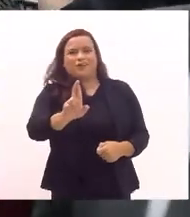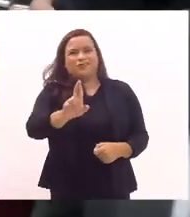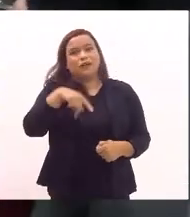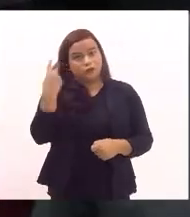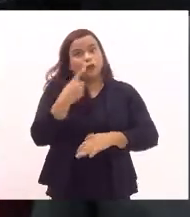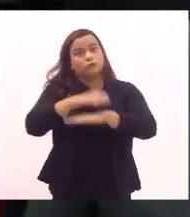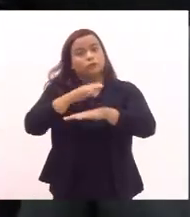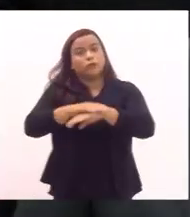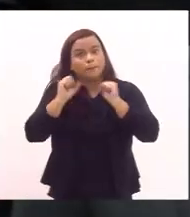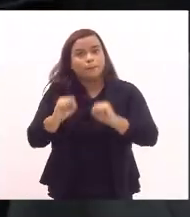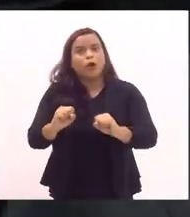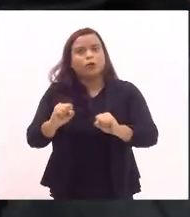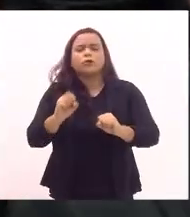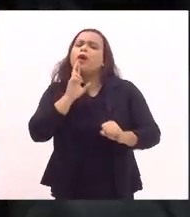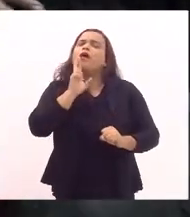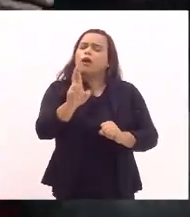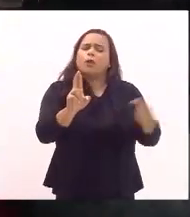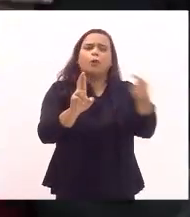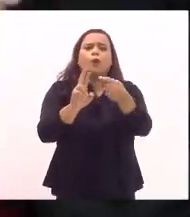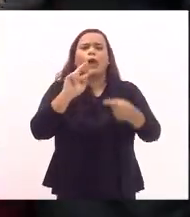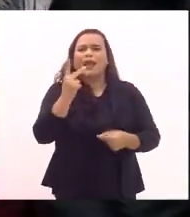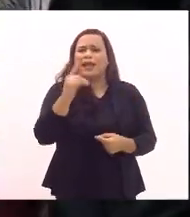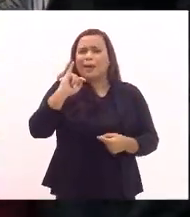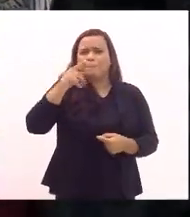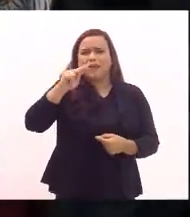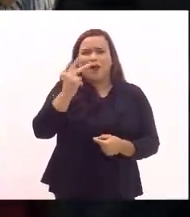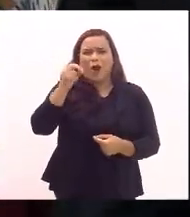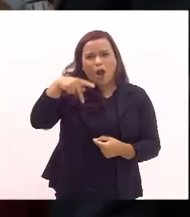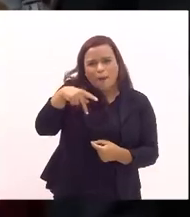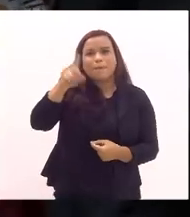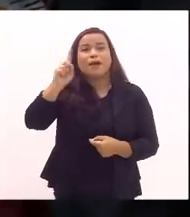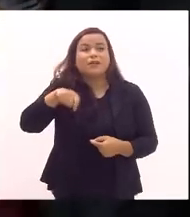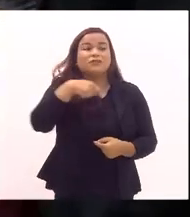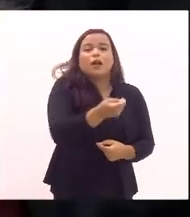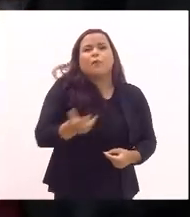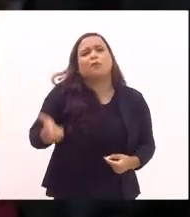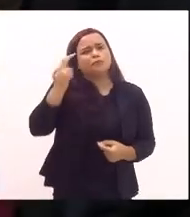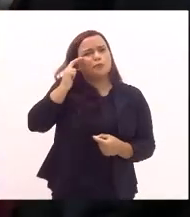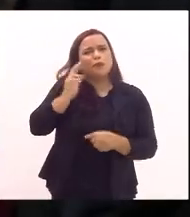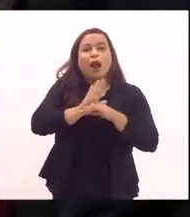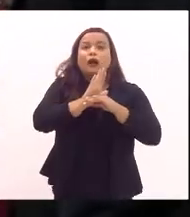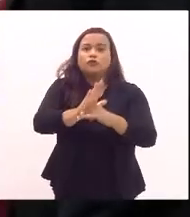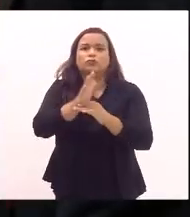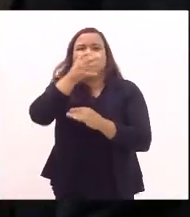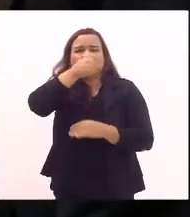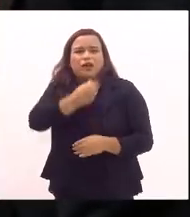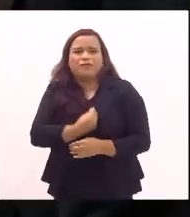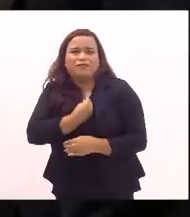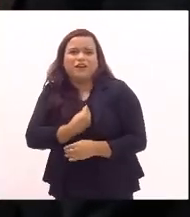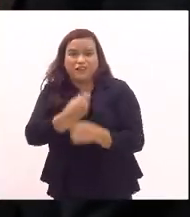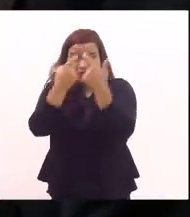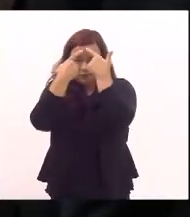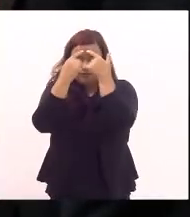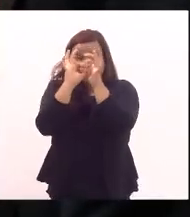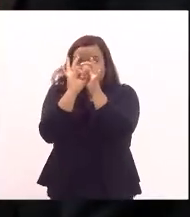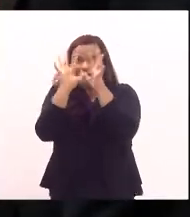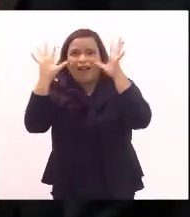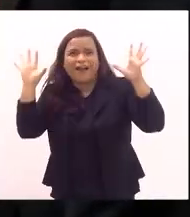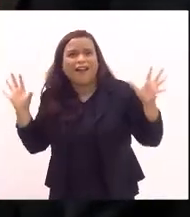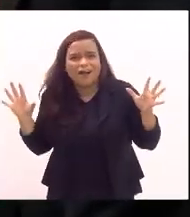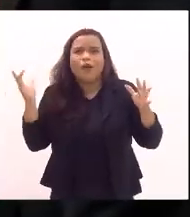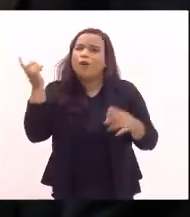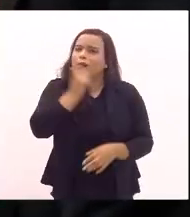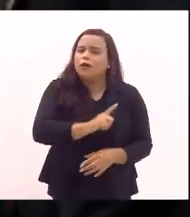é que hip hop é cultura que hip hop salva-vidas e liberta a mente que um hip hop de